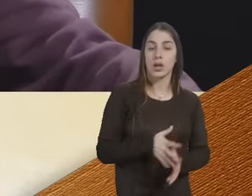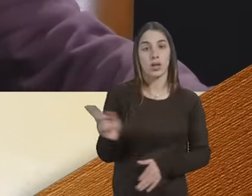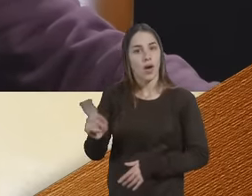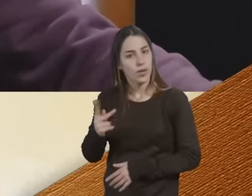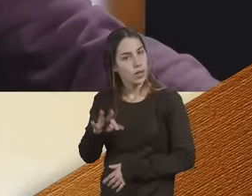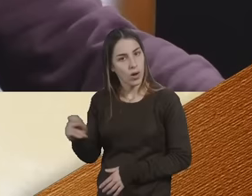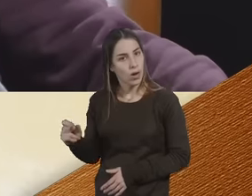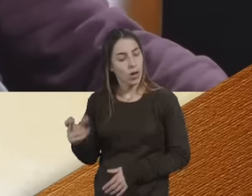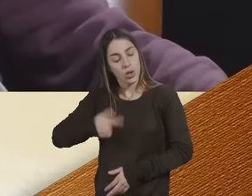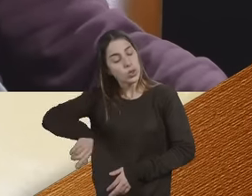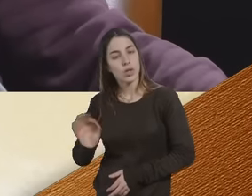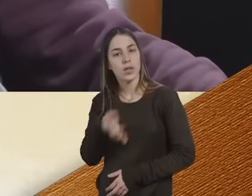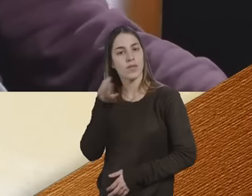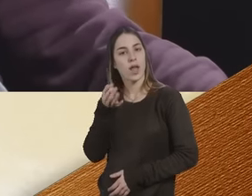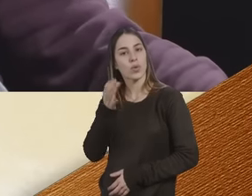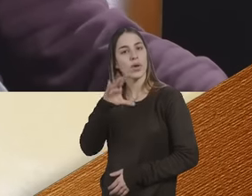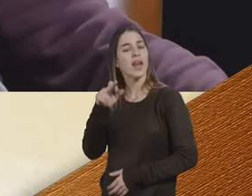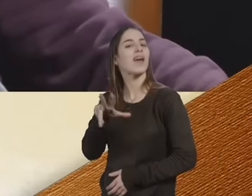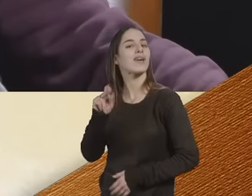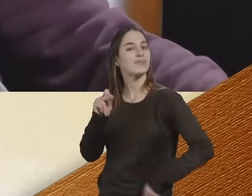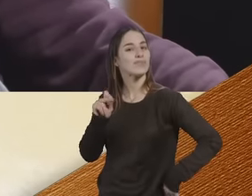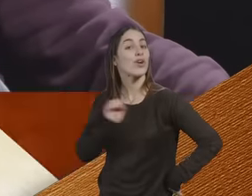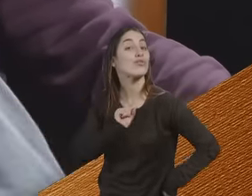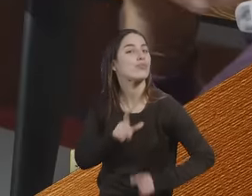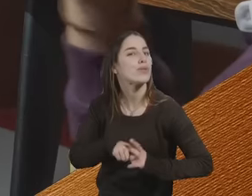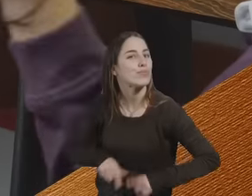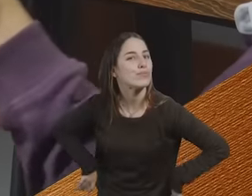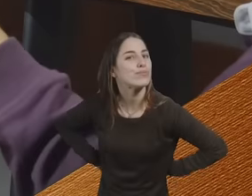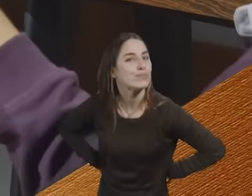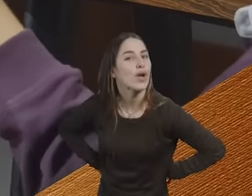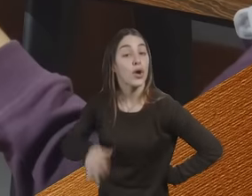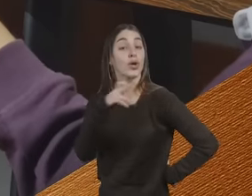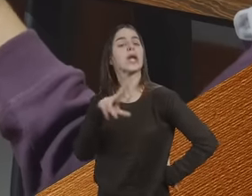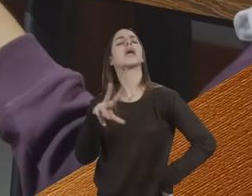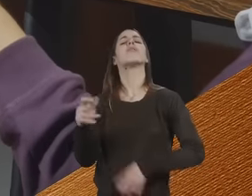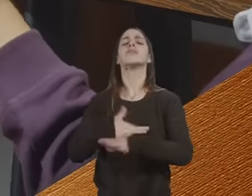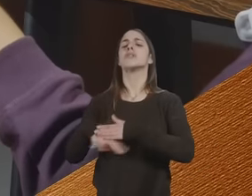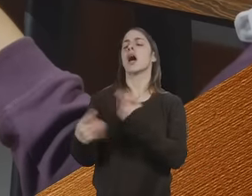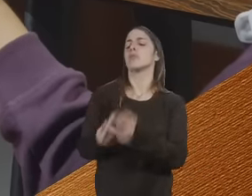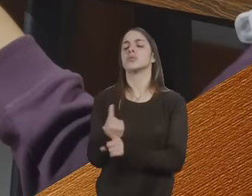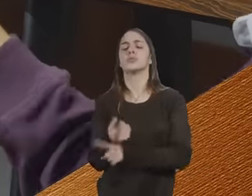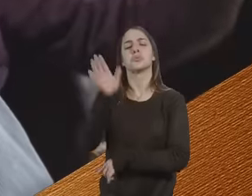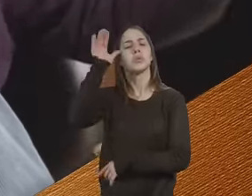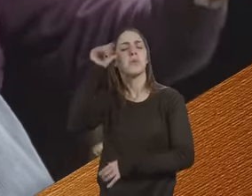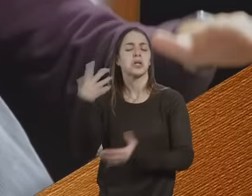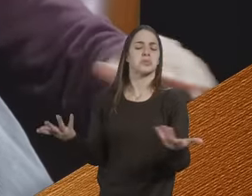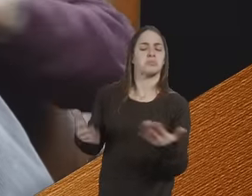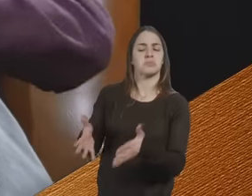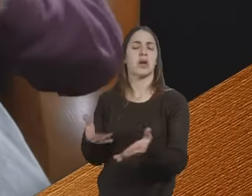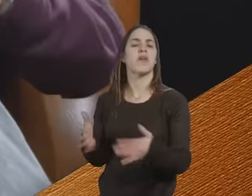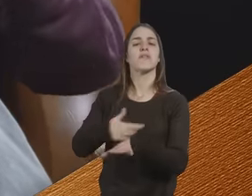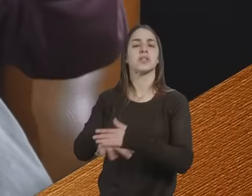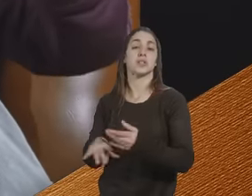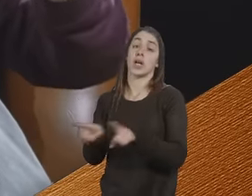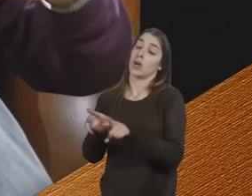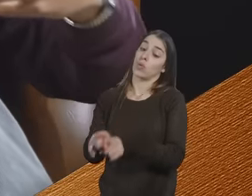Vitor. Estamos a falar do Caneca. Quem? Meu primo. O Caneca fazia umas cenas maradas aos animais, estás okay. a perceber? Não tanto, ele fodia as